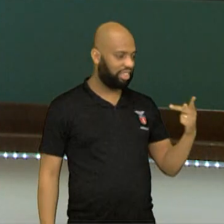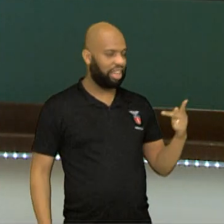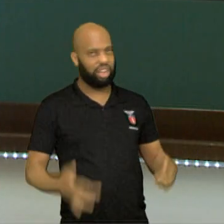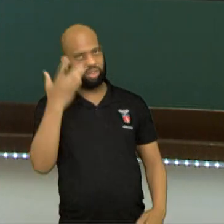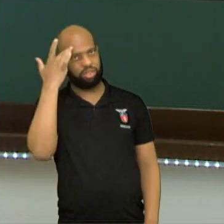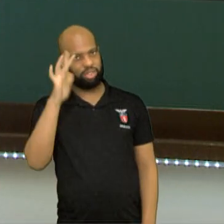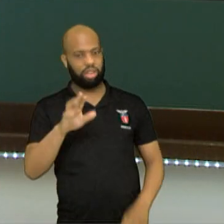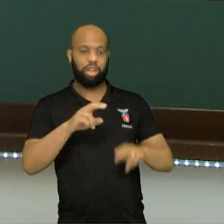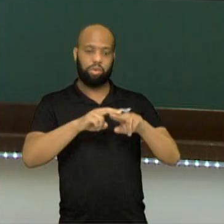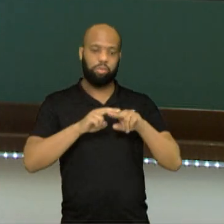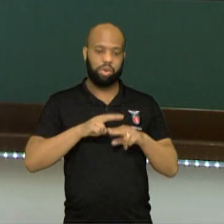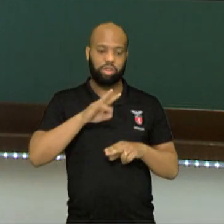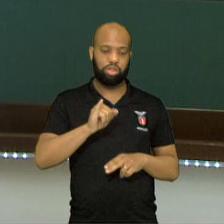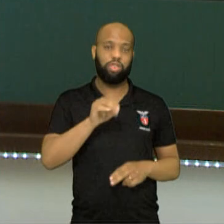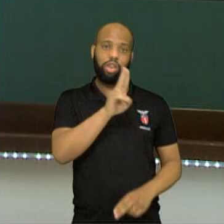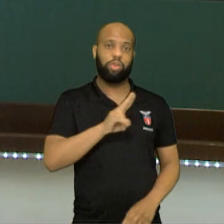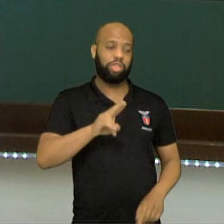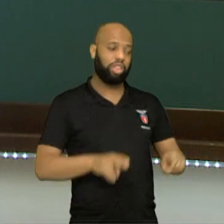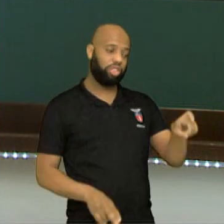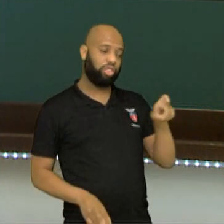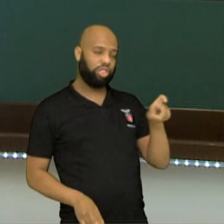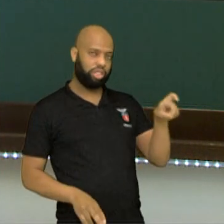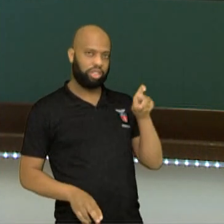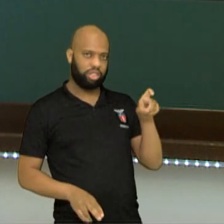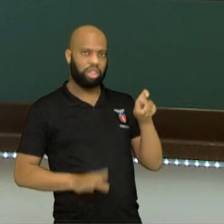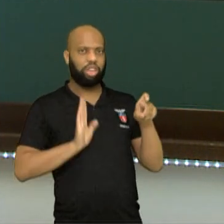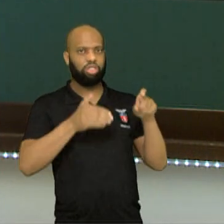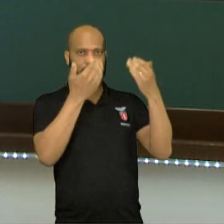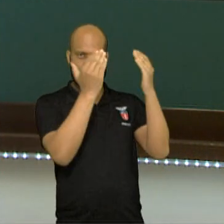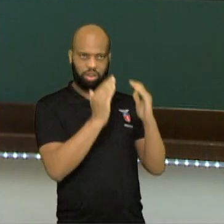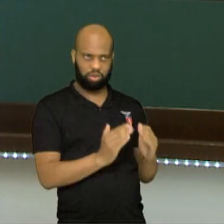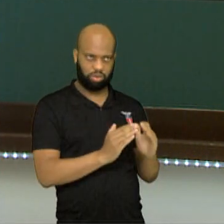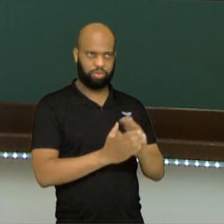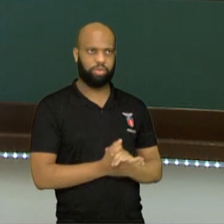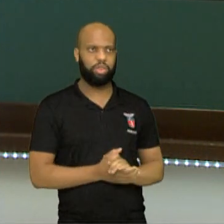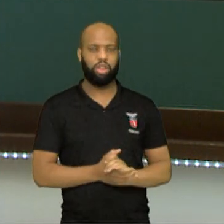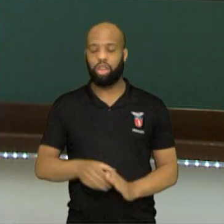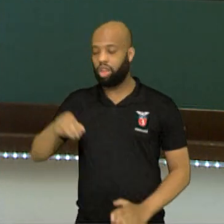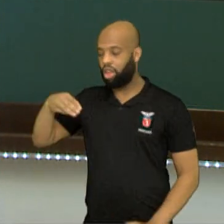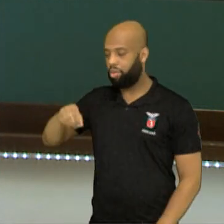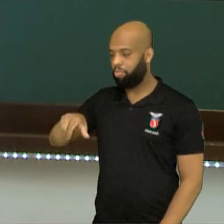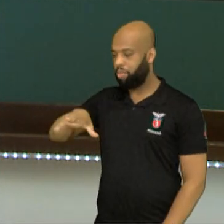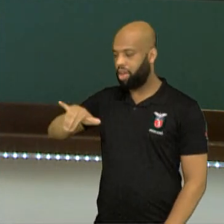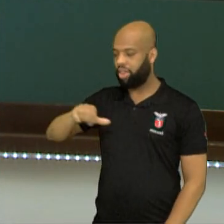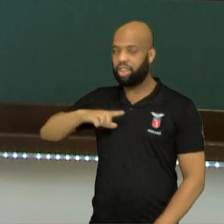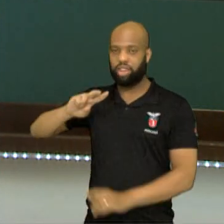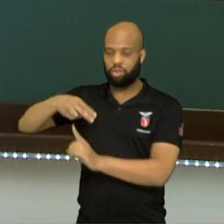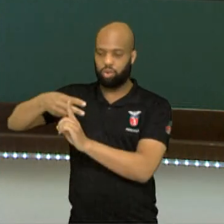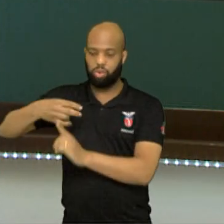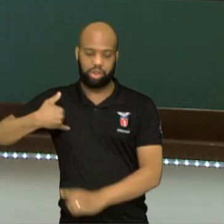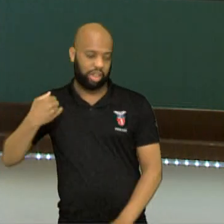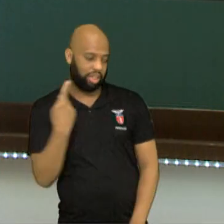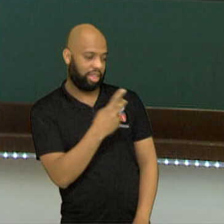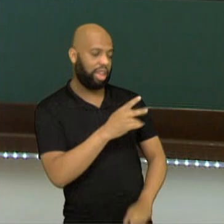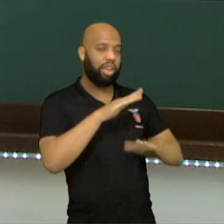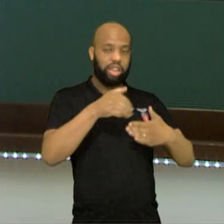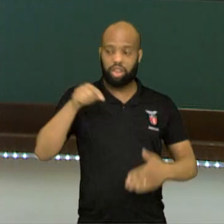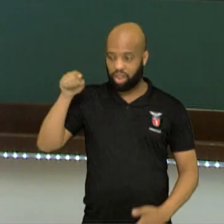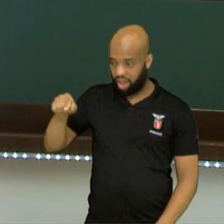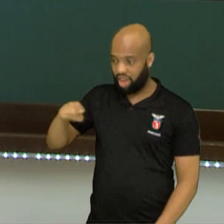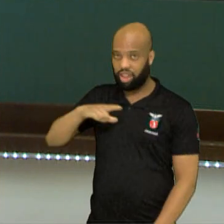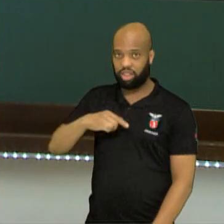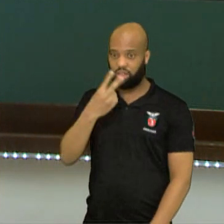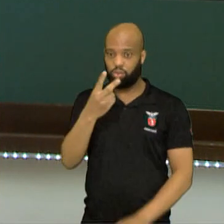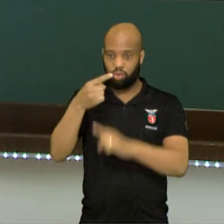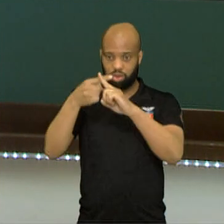valor, portanto ele vai ser um x, como nós já havíamos analisado. Maria tem o dobro da idade de Lúcia, portanto Maria tem 2 vezes